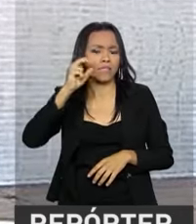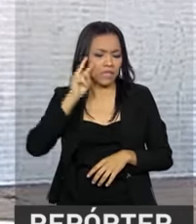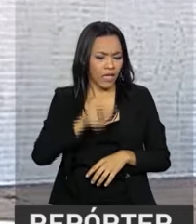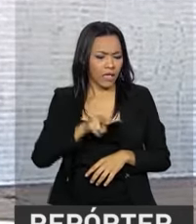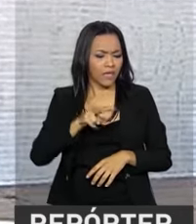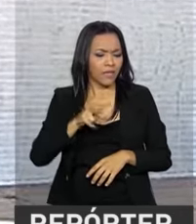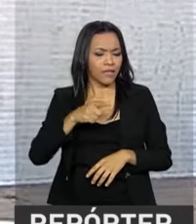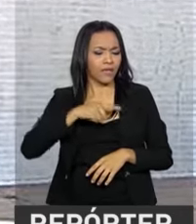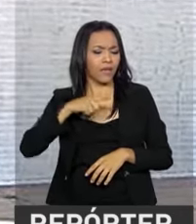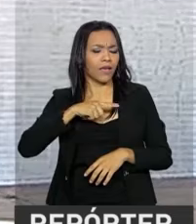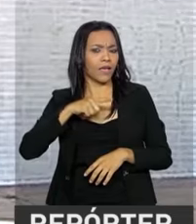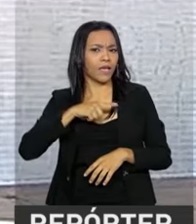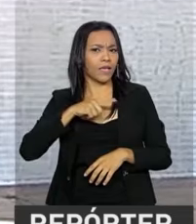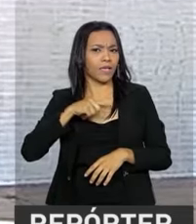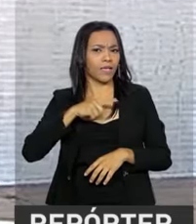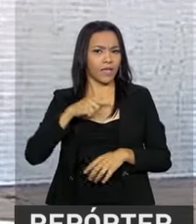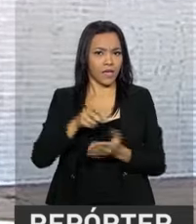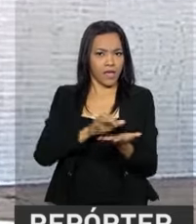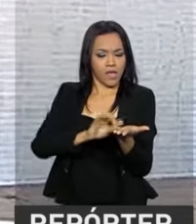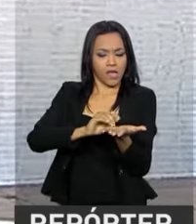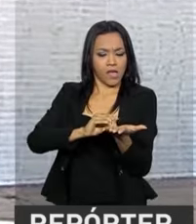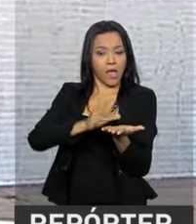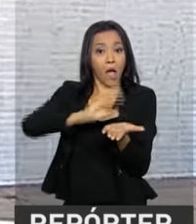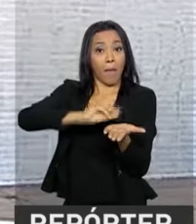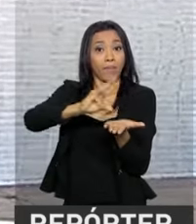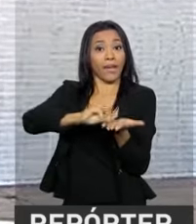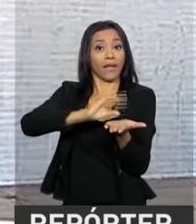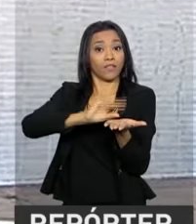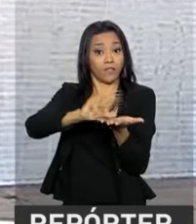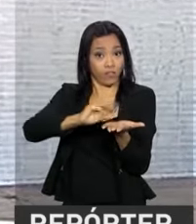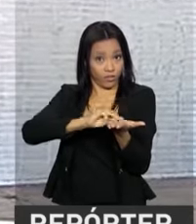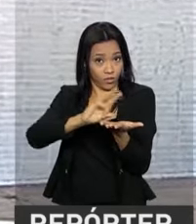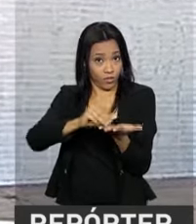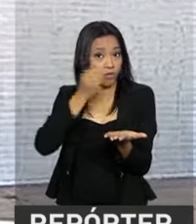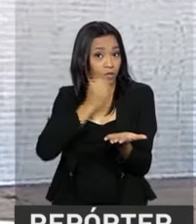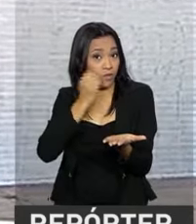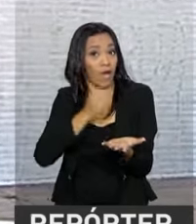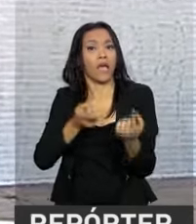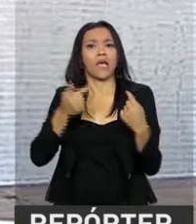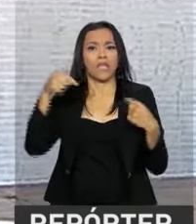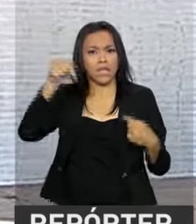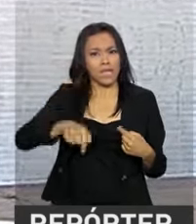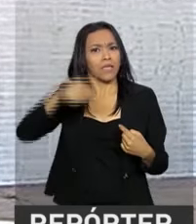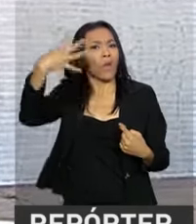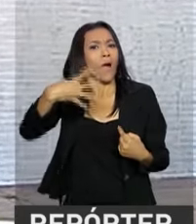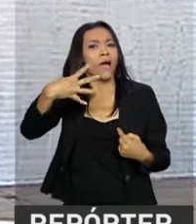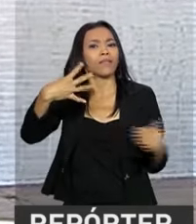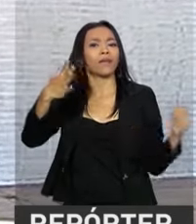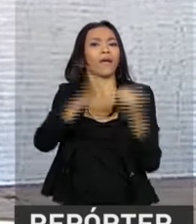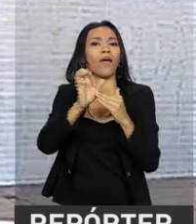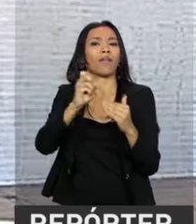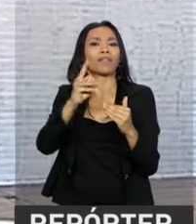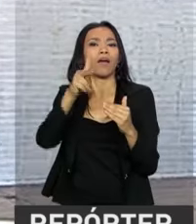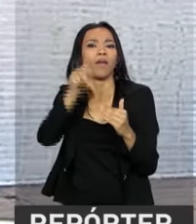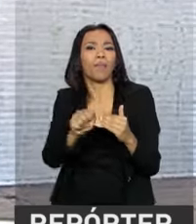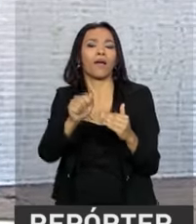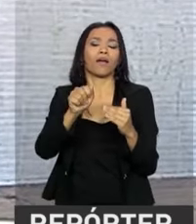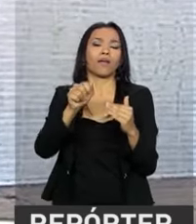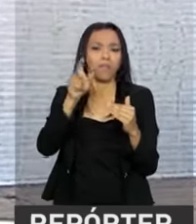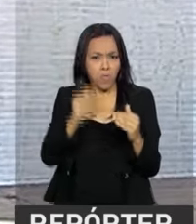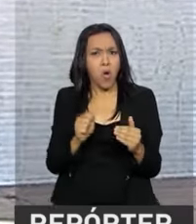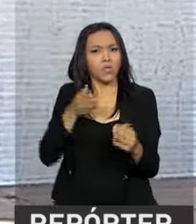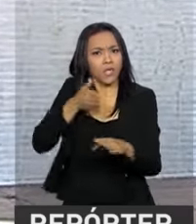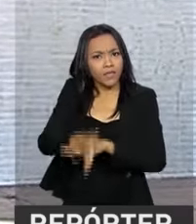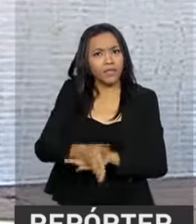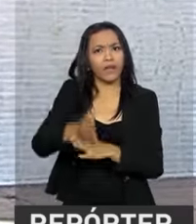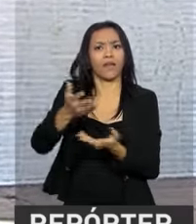tinha dispositivos Android. Nesta quarta etapa, o estudante vai poder comparar sua nota e acessar um ranking através